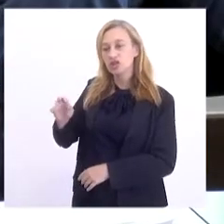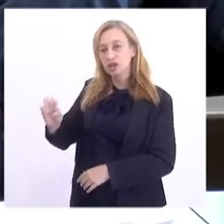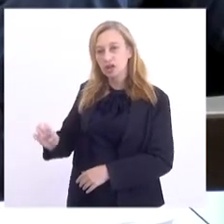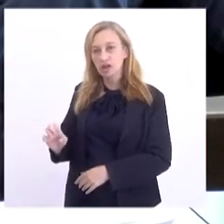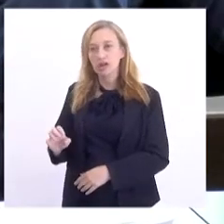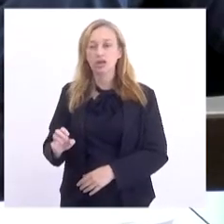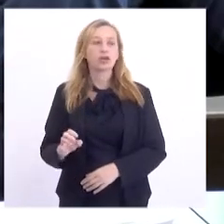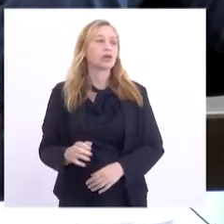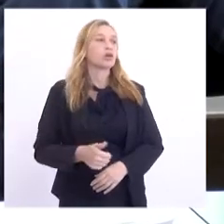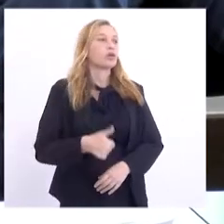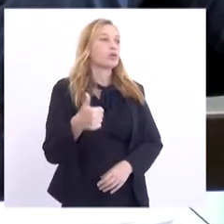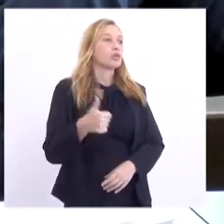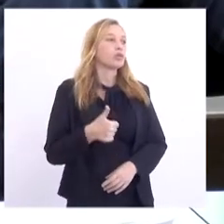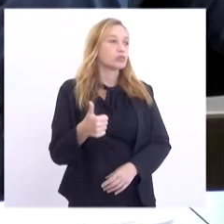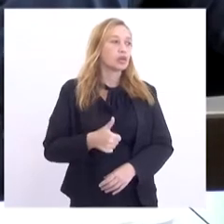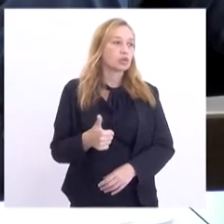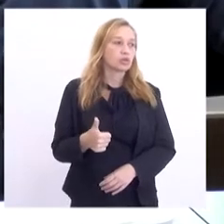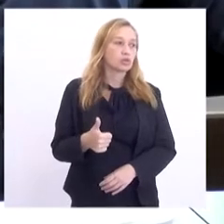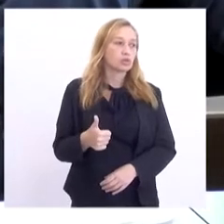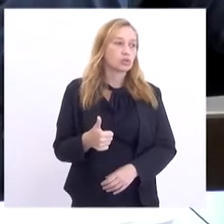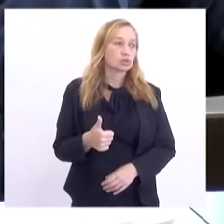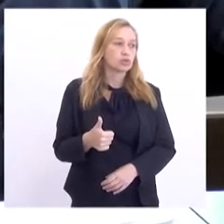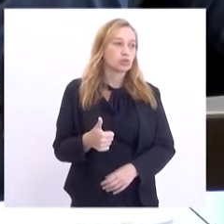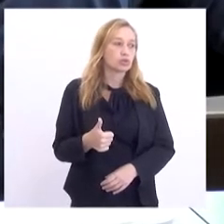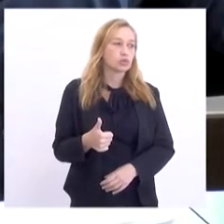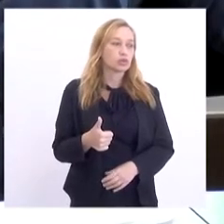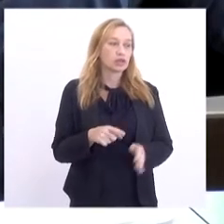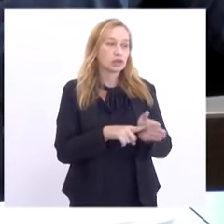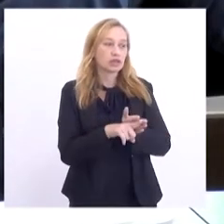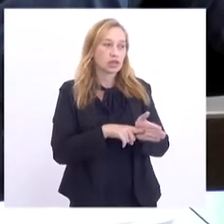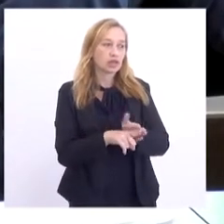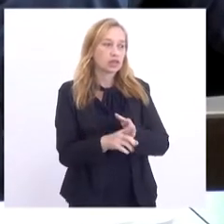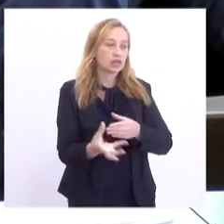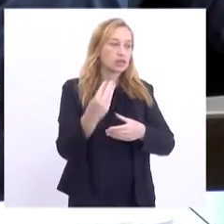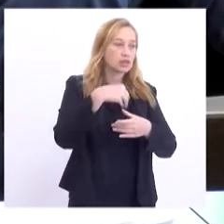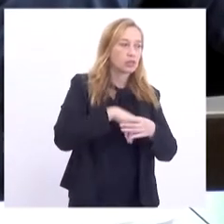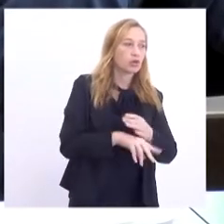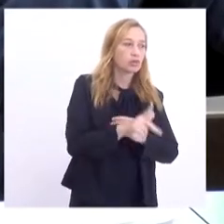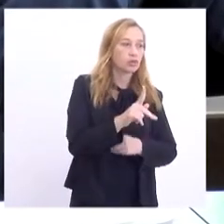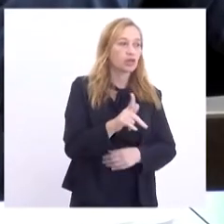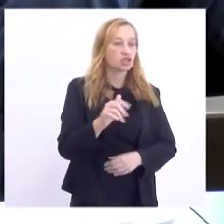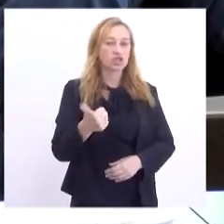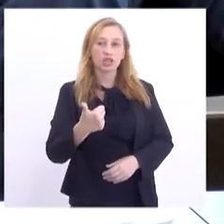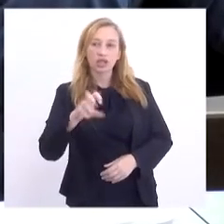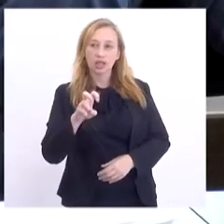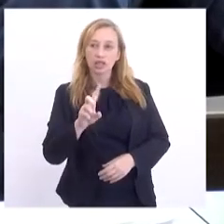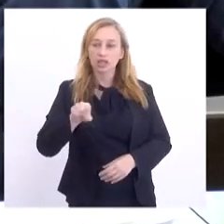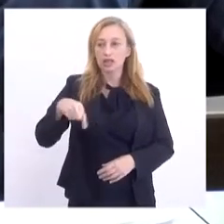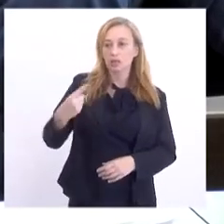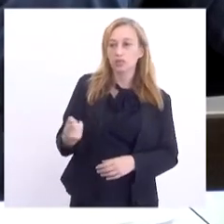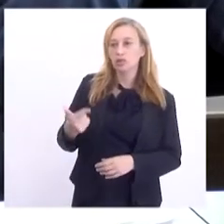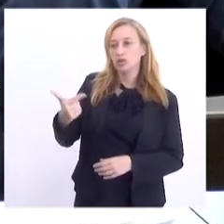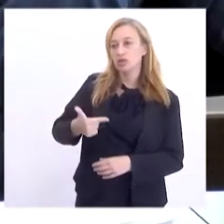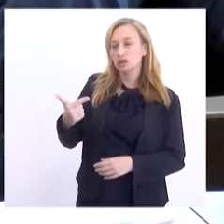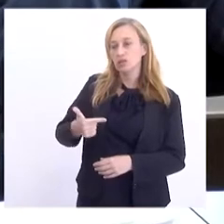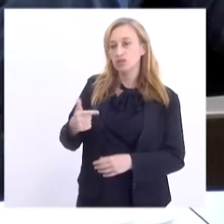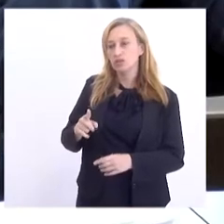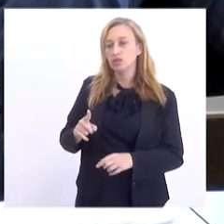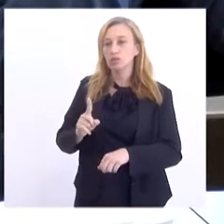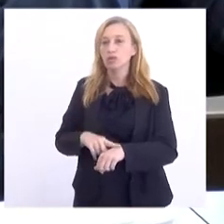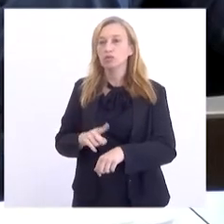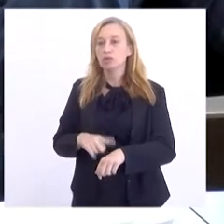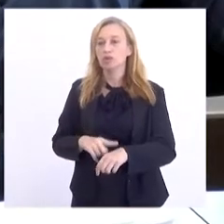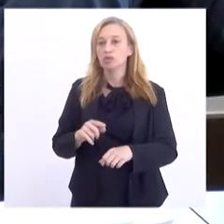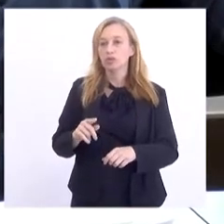da pgr espação pelo primeiro filtro de análise dentro da própria tg15 e depois ainda por um segundo o gabinete do